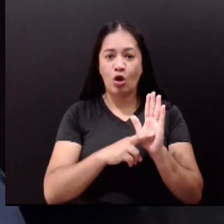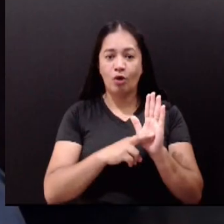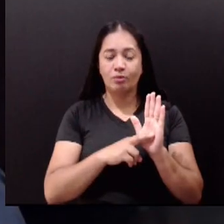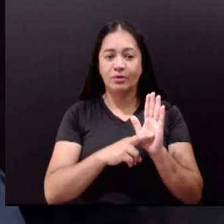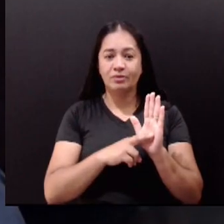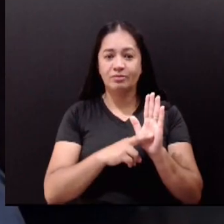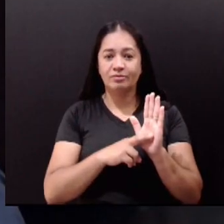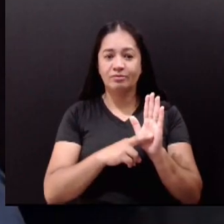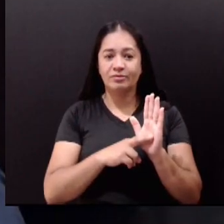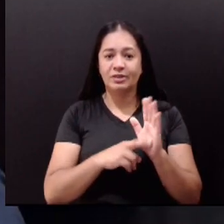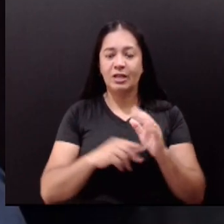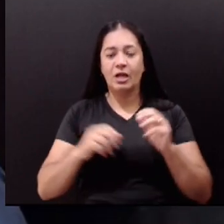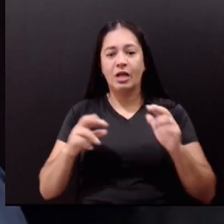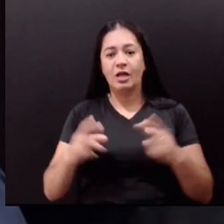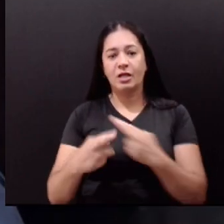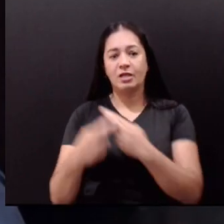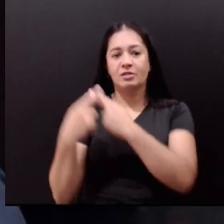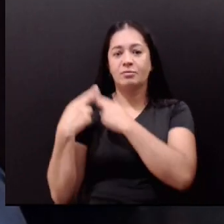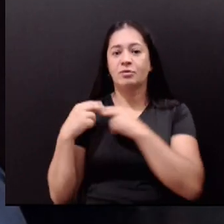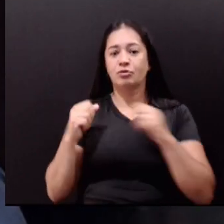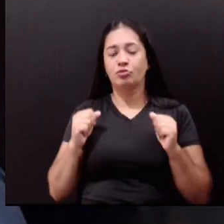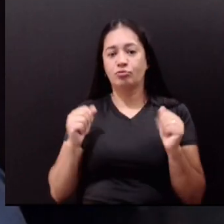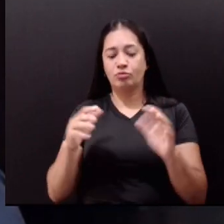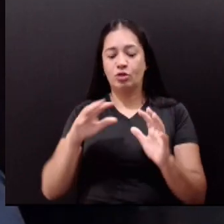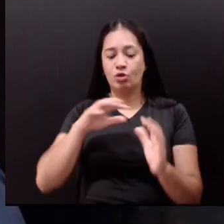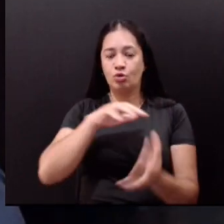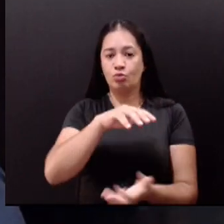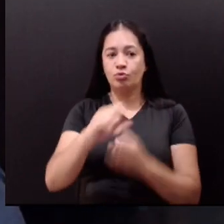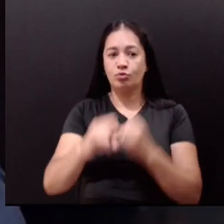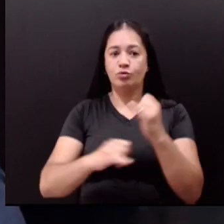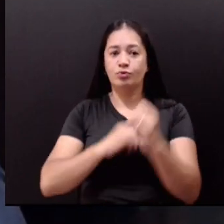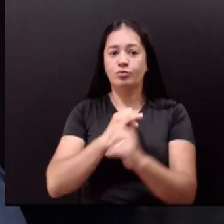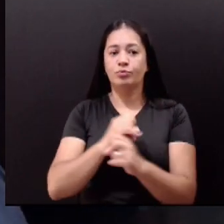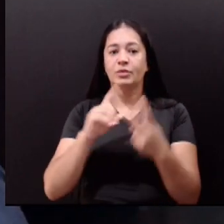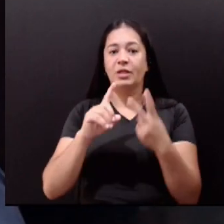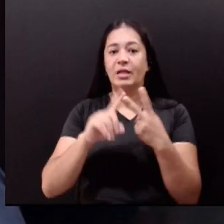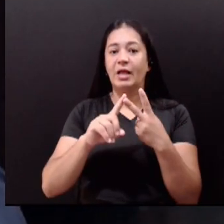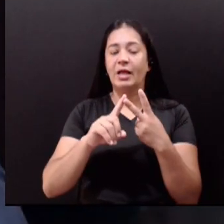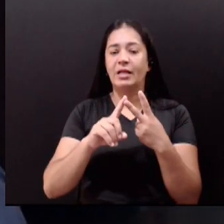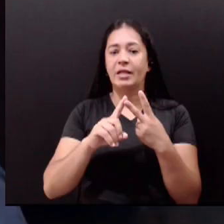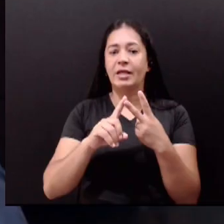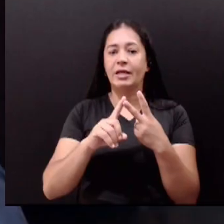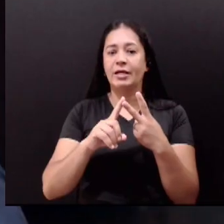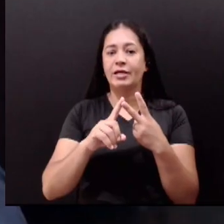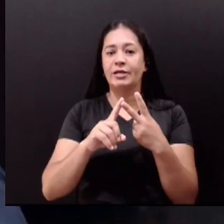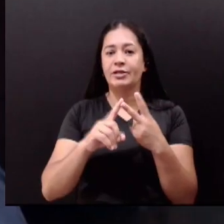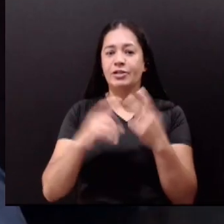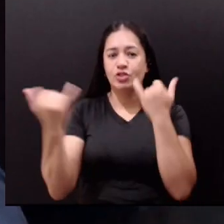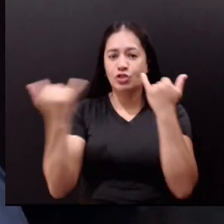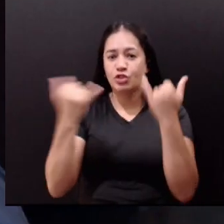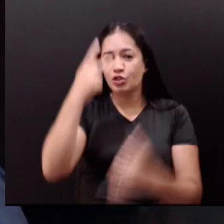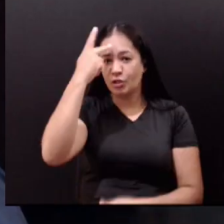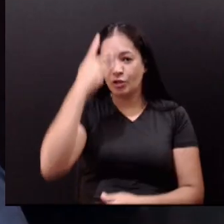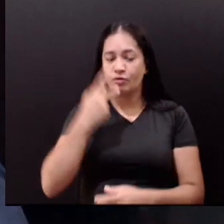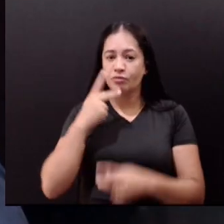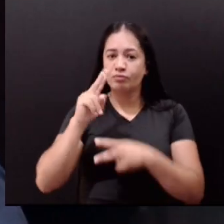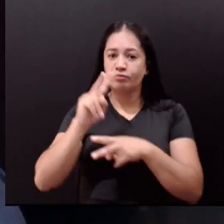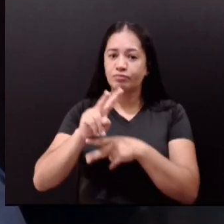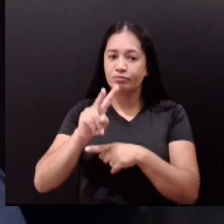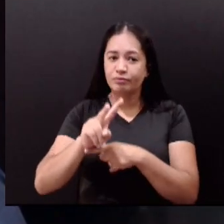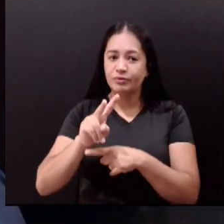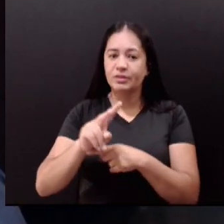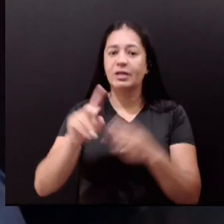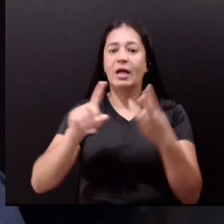atividades no mundo digital. Tem a Lei Geral de Proteção de Dados, tem a chamada Lei Carolina Dickmann, que fala sobre